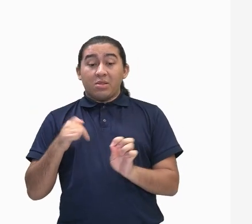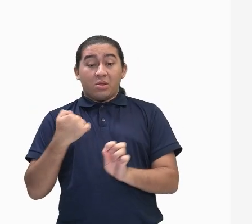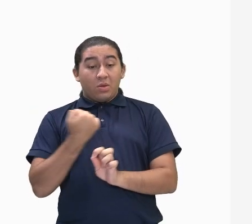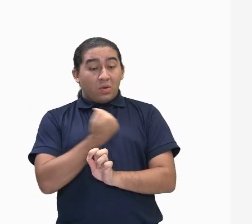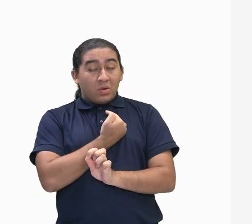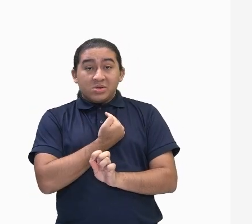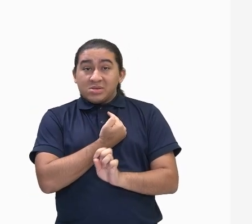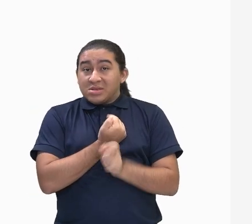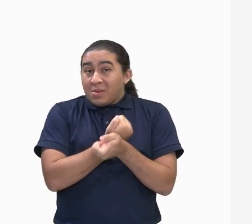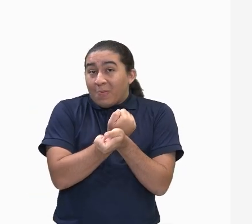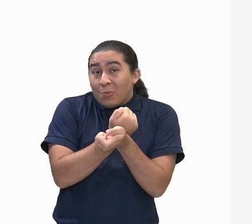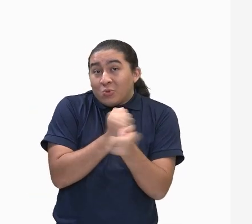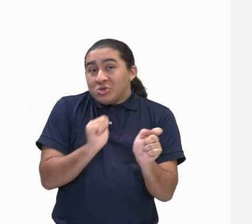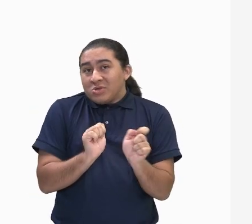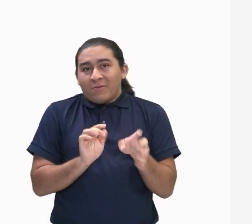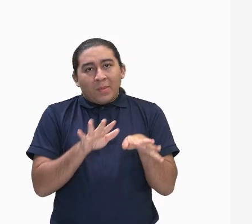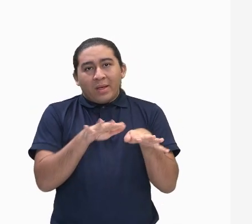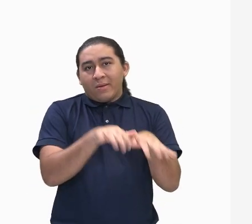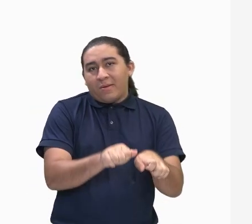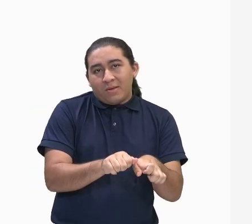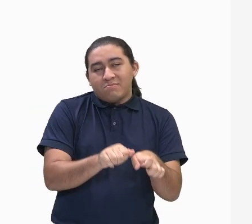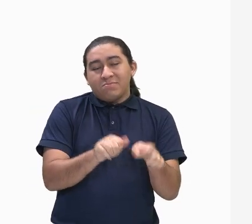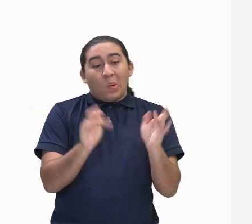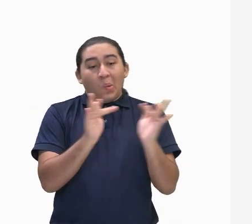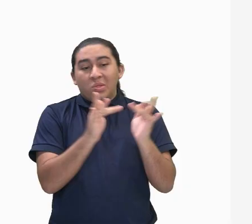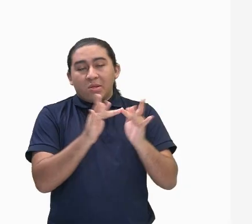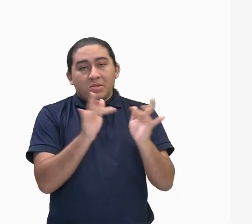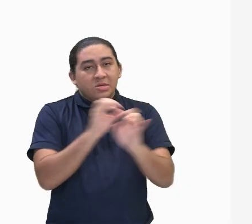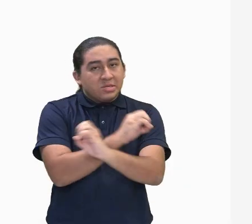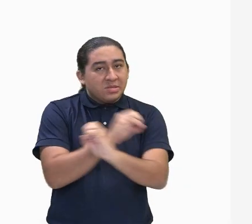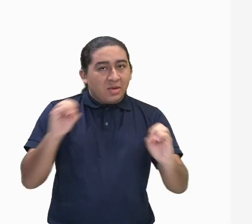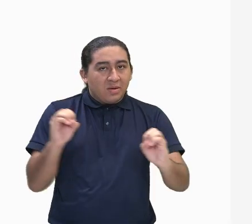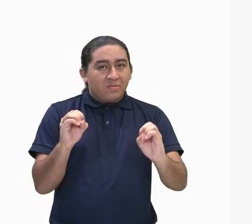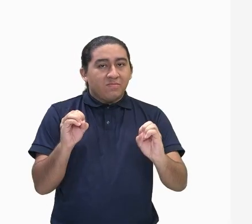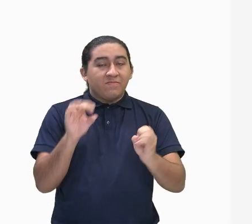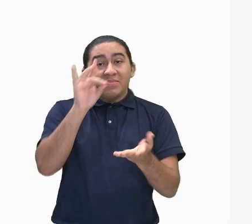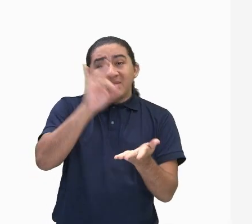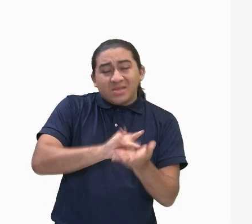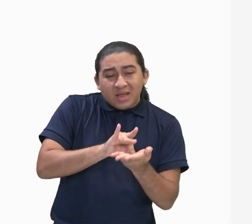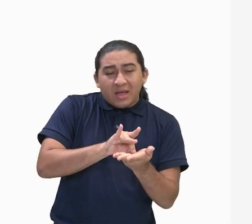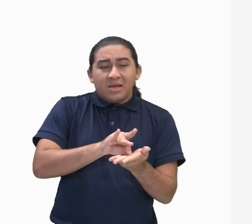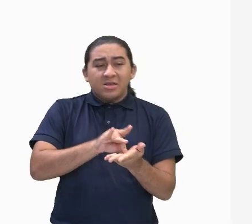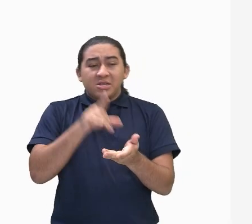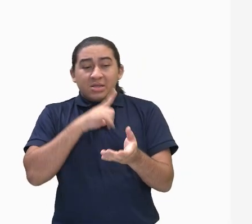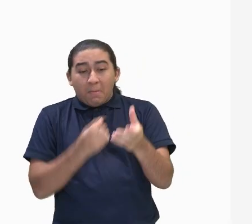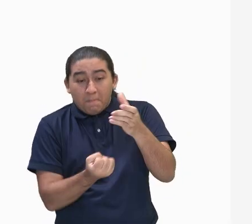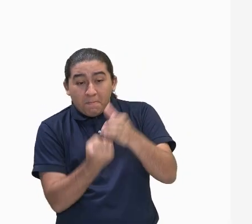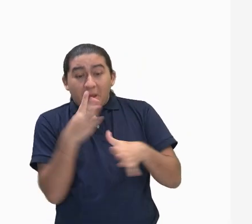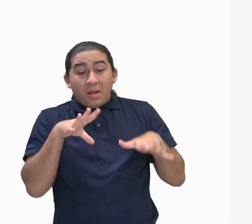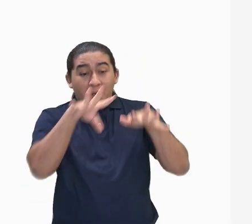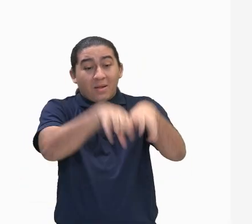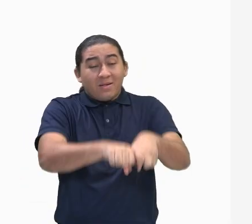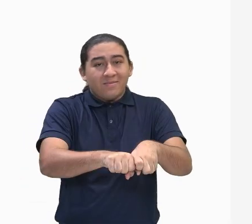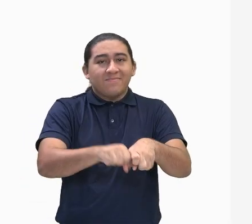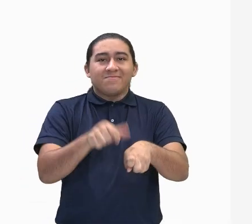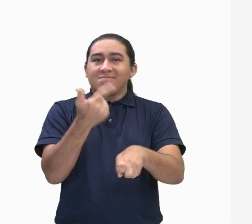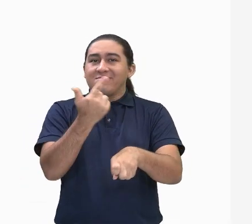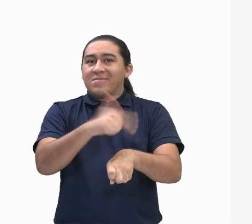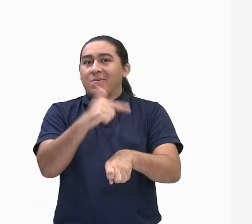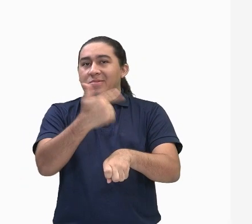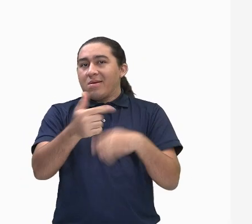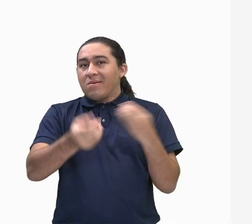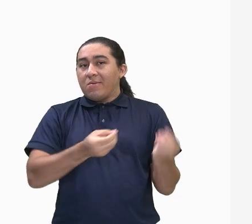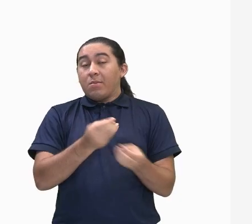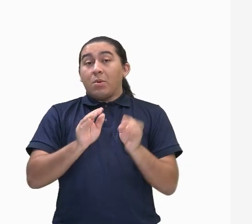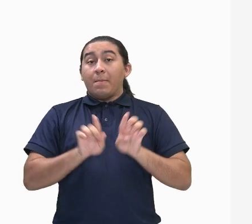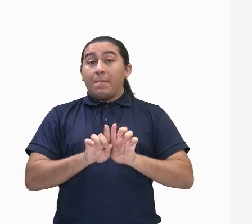você não pode tocar, na concretude. Ele não existe no meio físico,